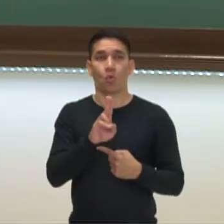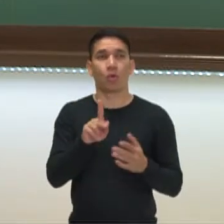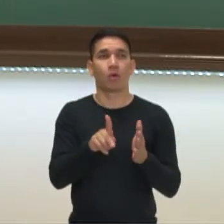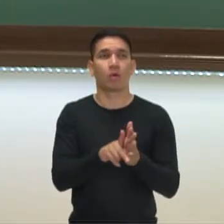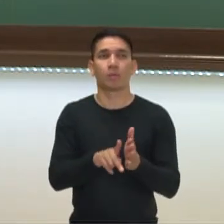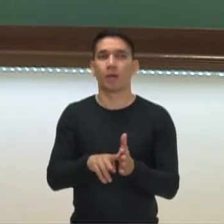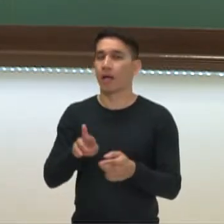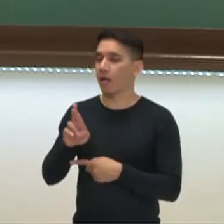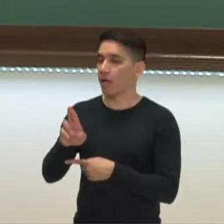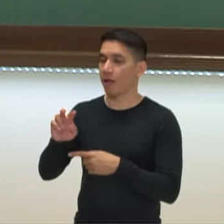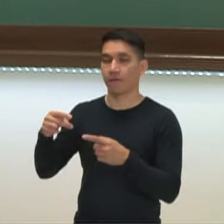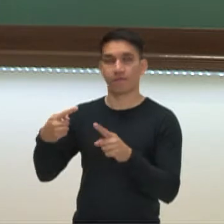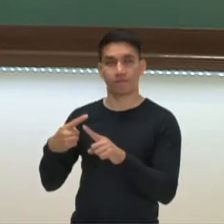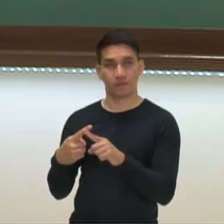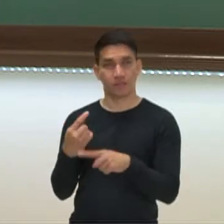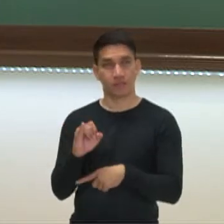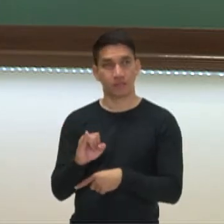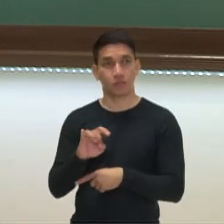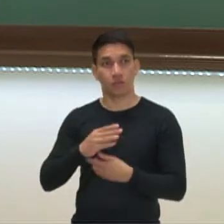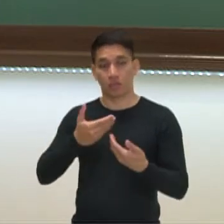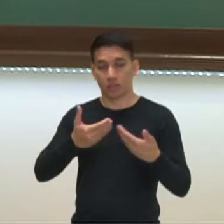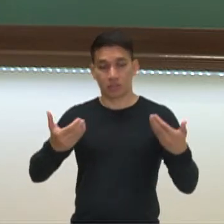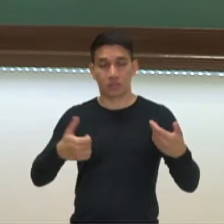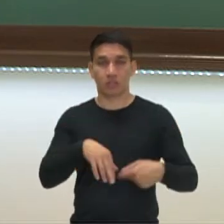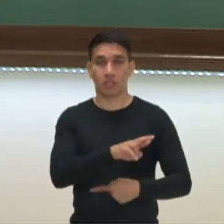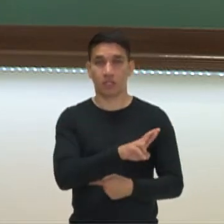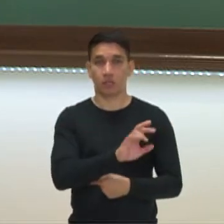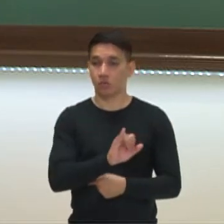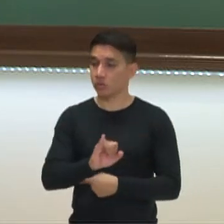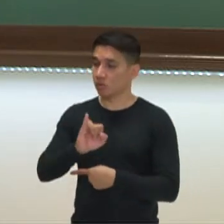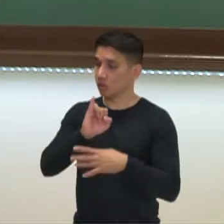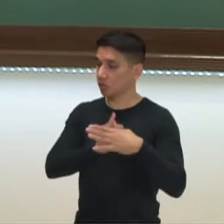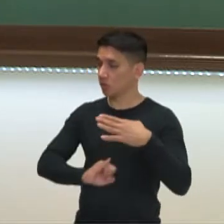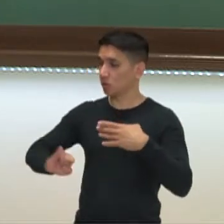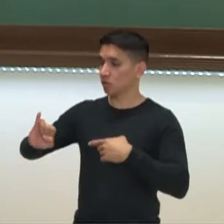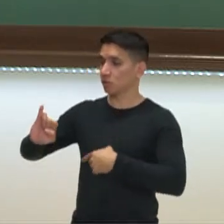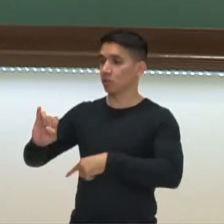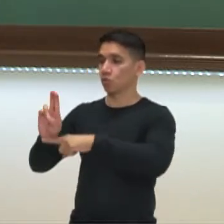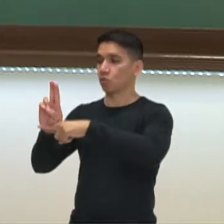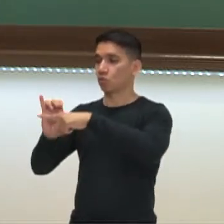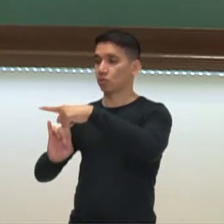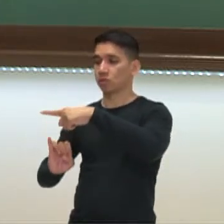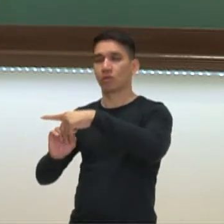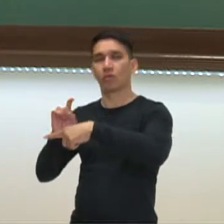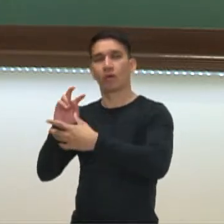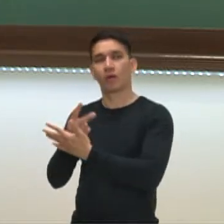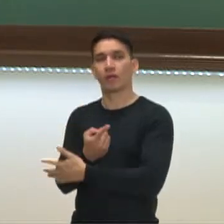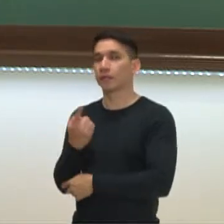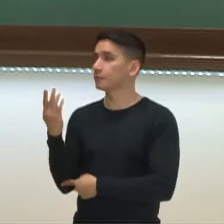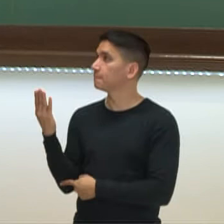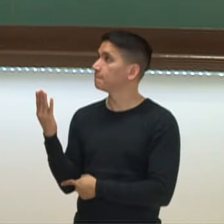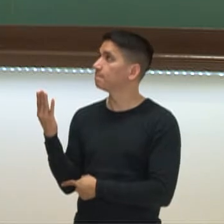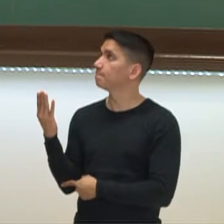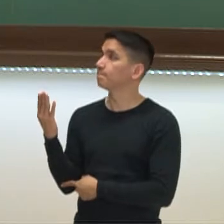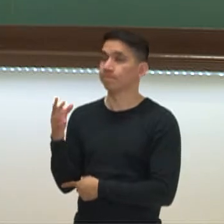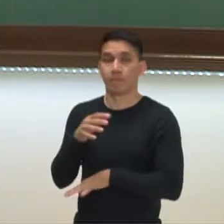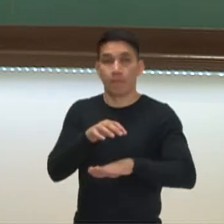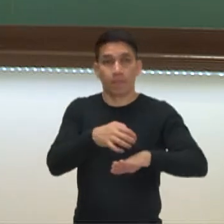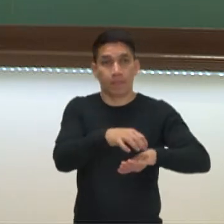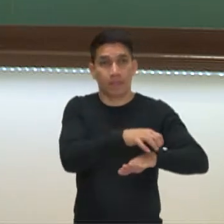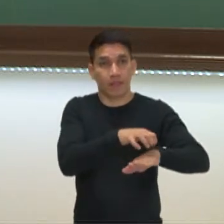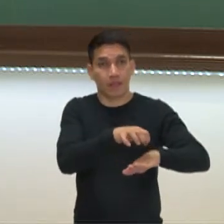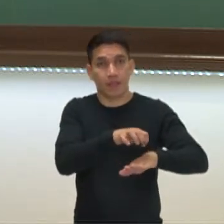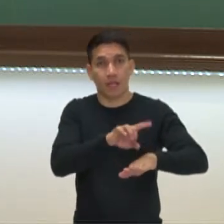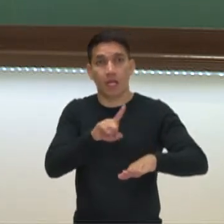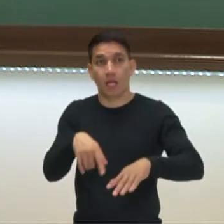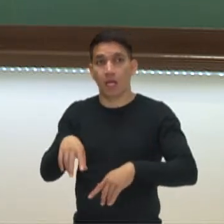I. Se eu isolar o R, passo o I dividindo, que está multiplicando a resistência, passa dividindo, e a resistência elétrica é tensão sobre corrente,